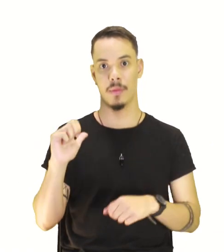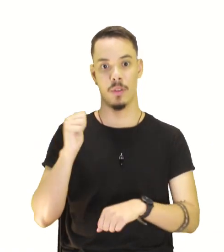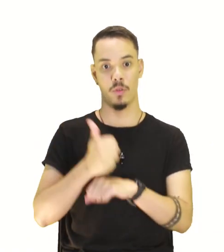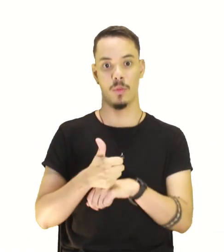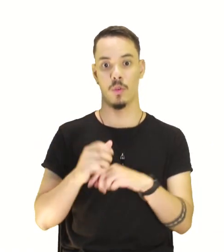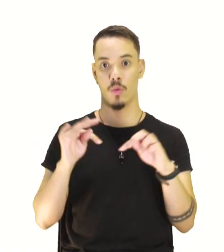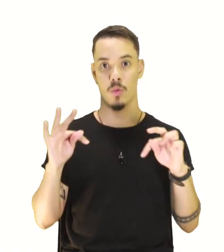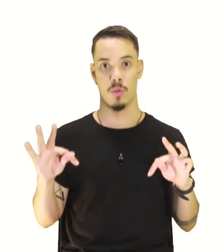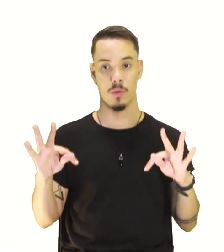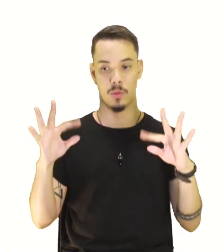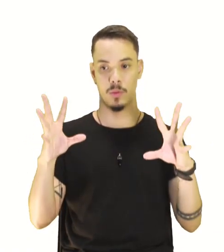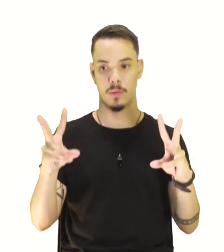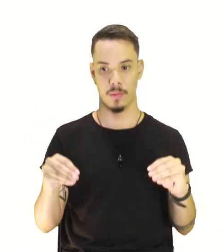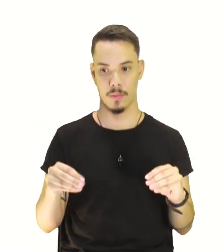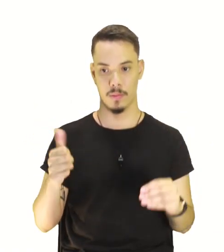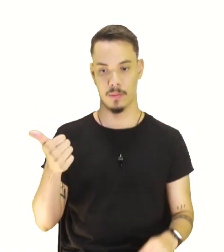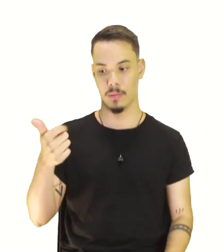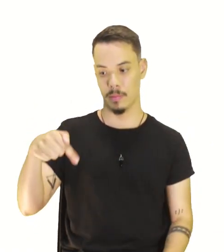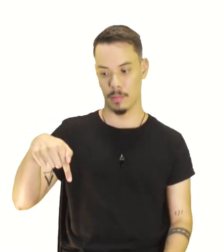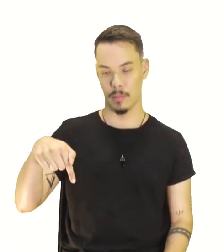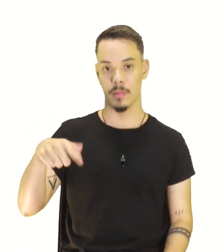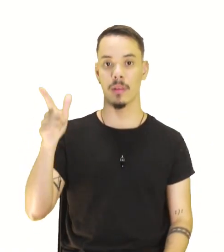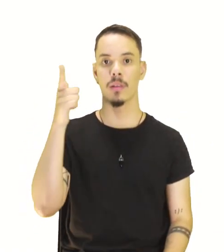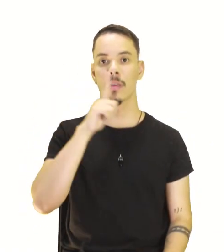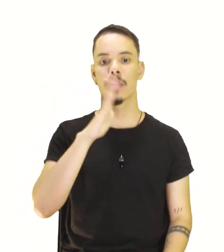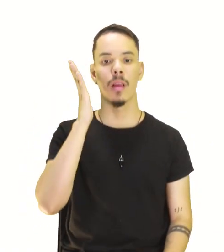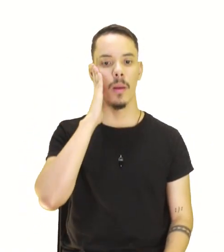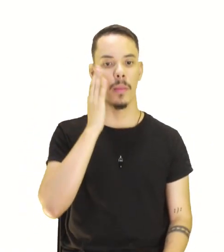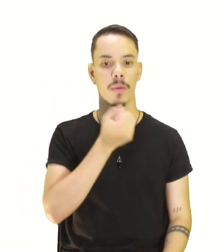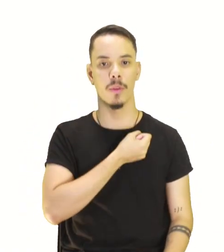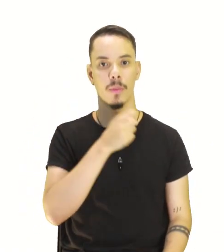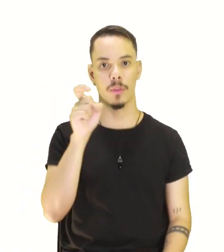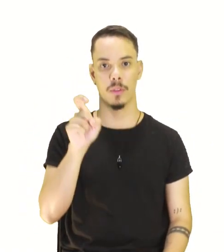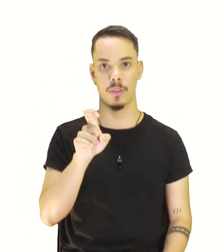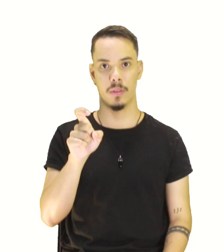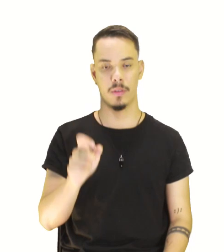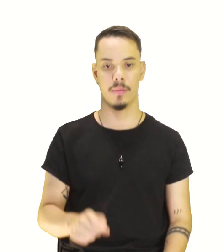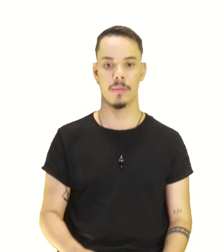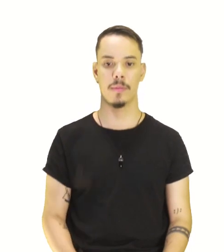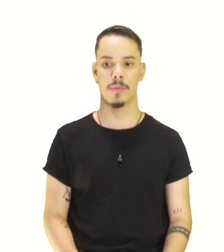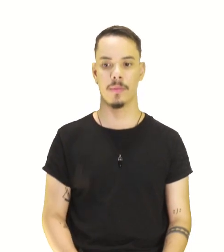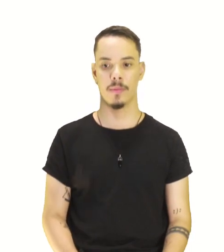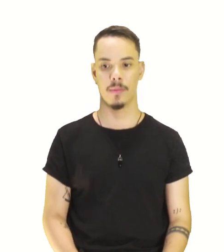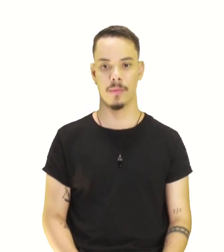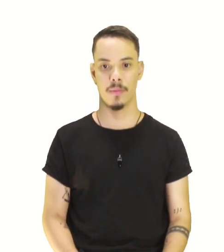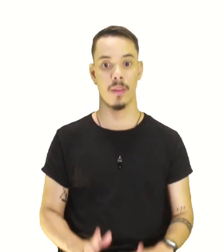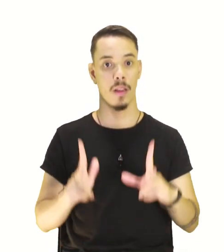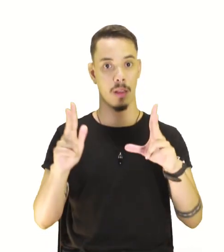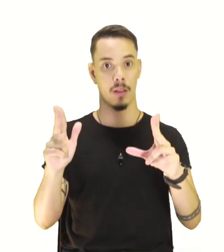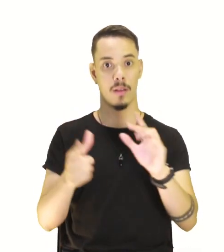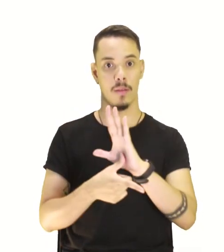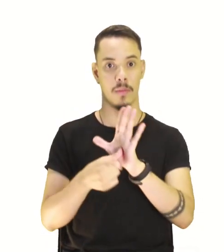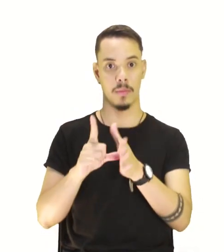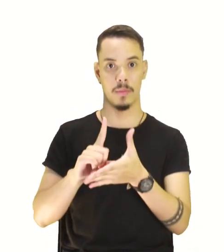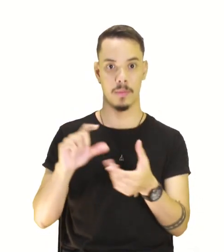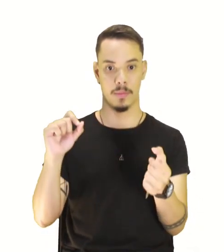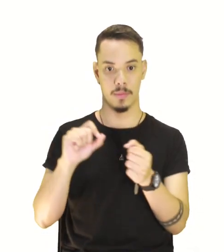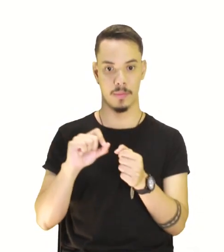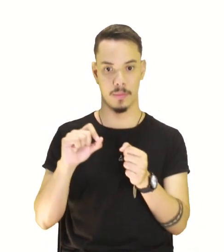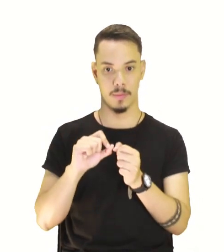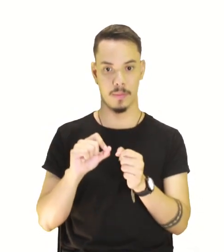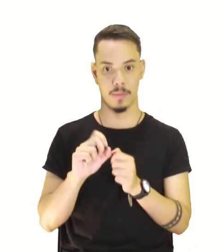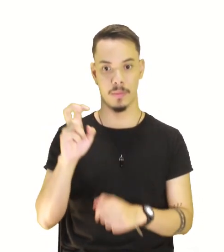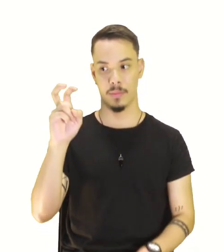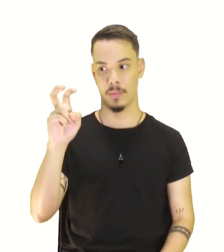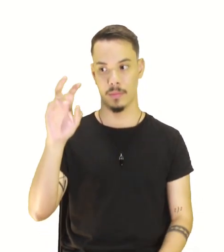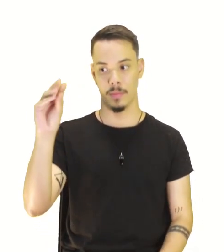tudo aqui, né? Isso. Esse é o 17, estou querendo o valor de x. Vamos fazer do mesmo jeitinho que a gente fez anteriormente, né? O 5 está